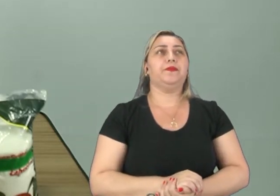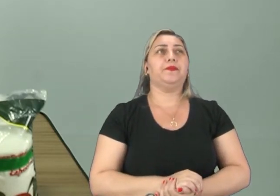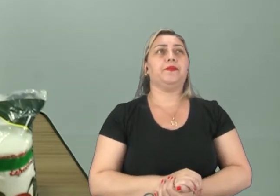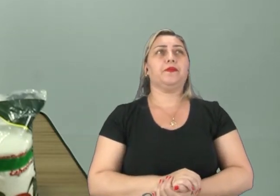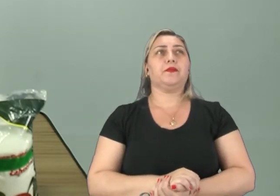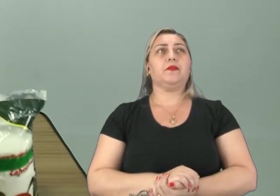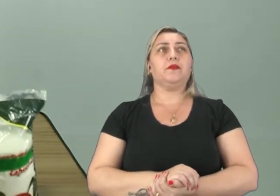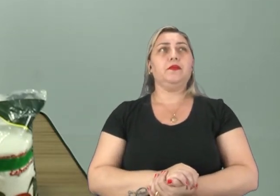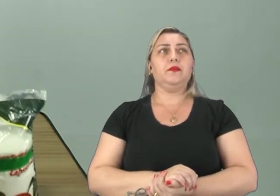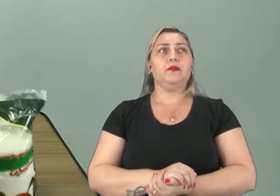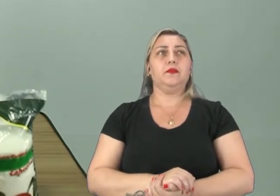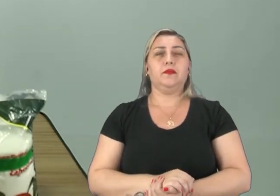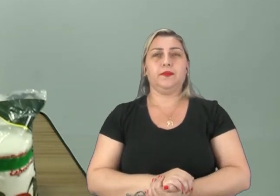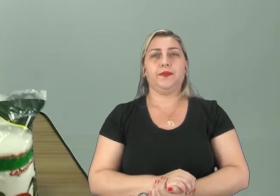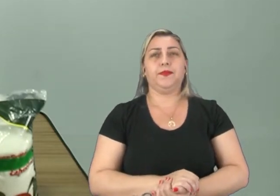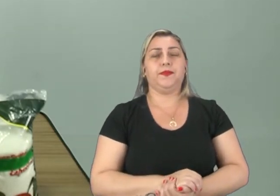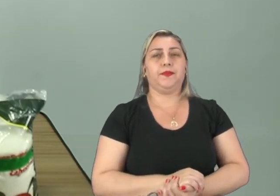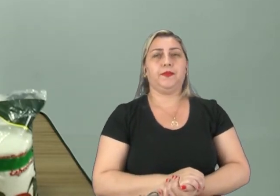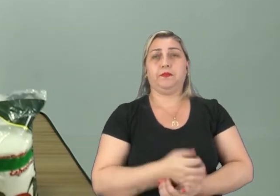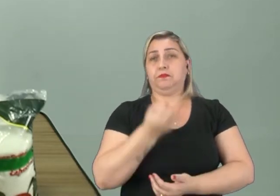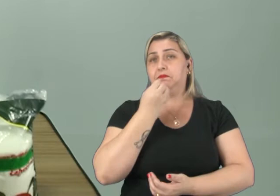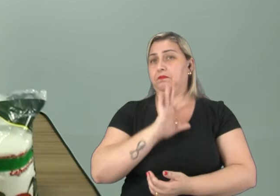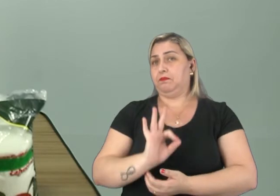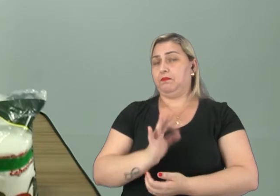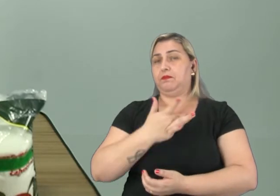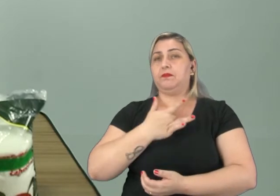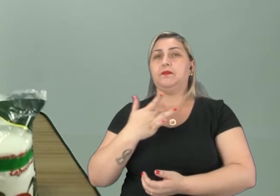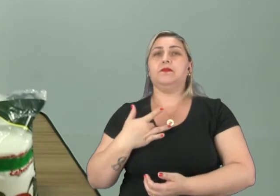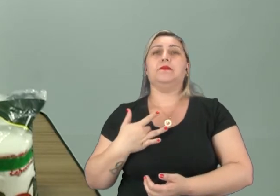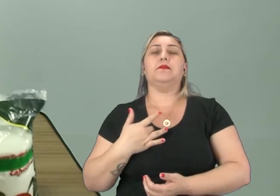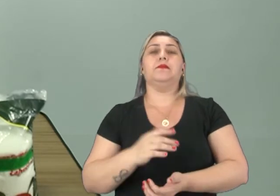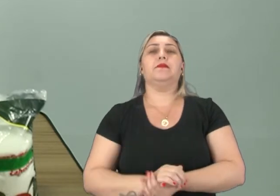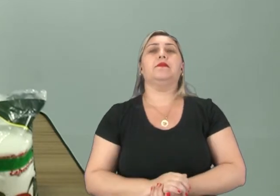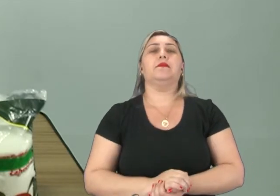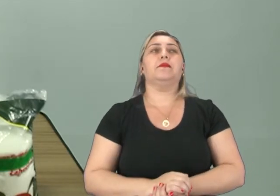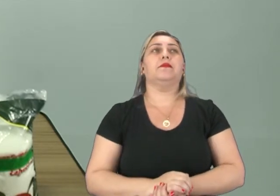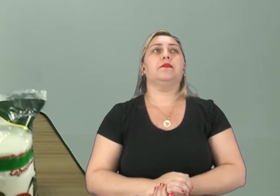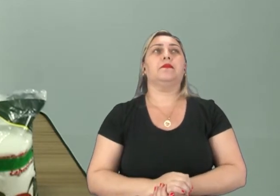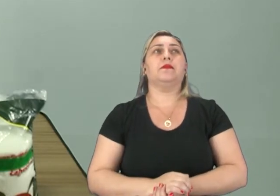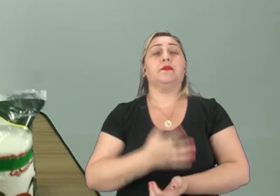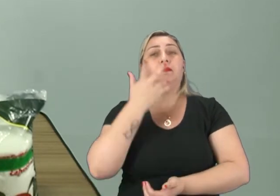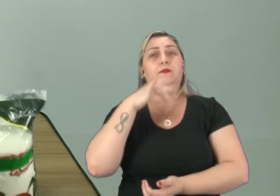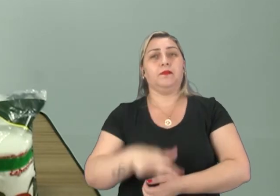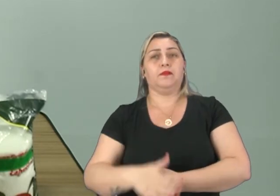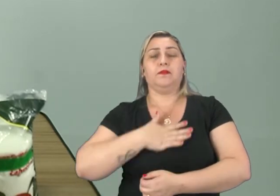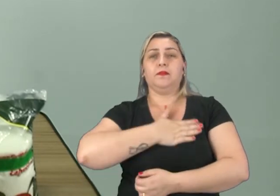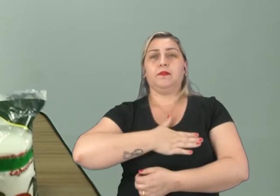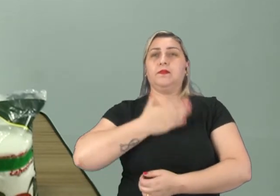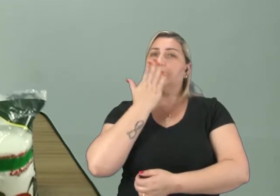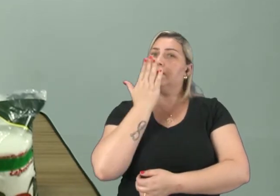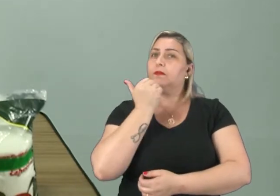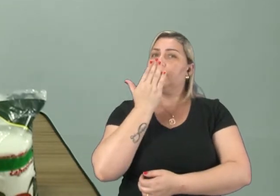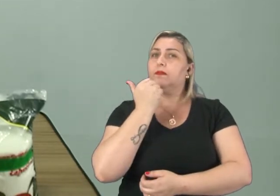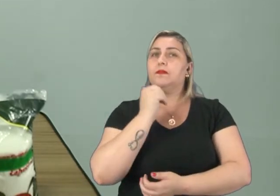ele, para conservar, ele acaba não sendo muito saudável, e é o que muitas crianças gostam de comer,